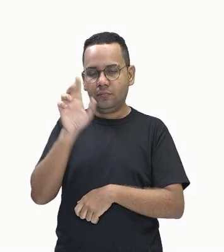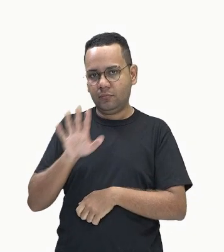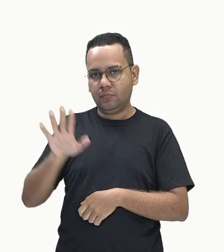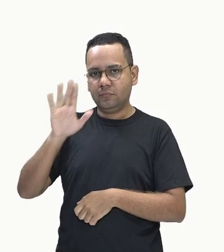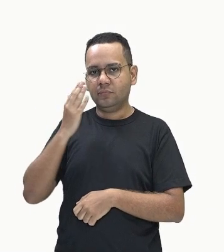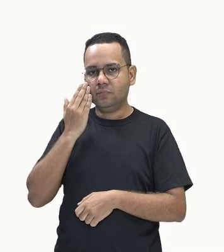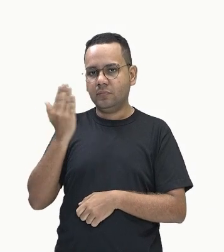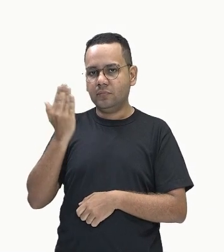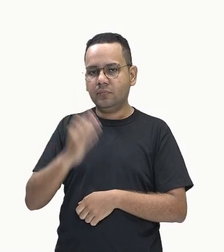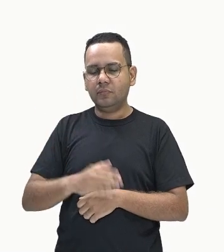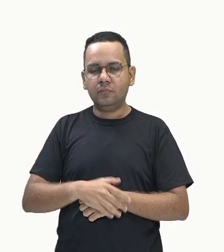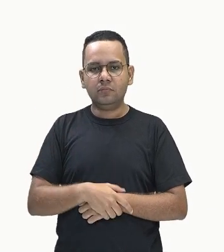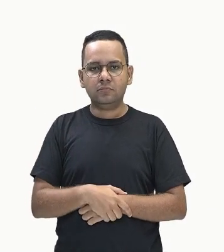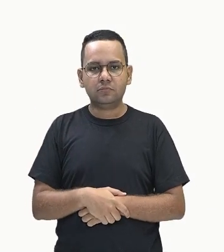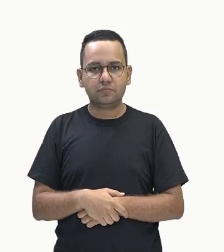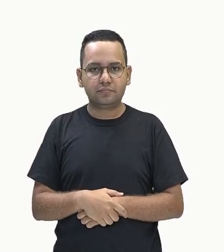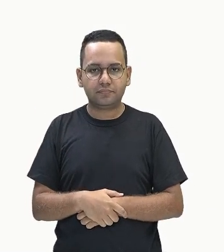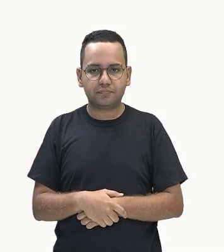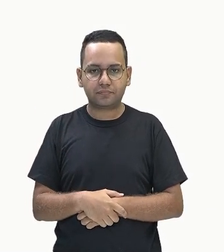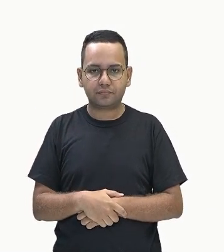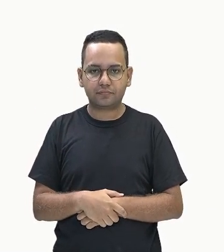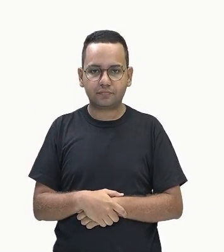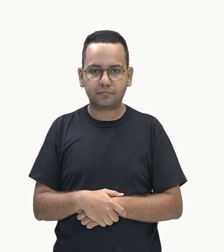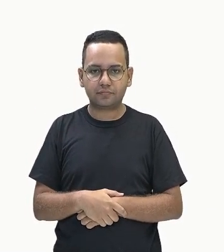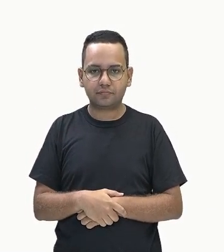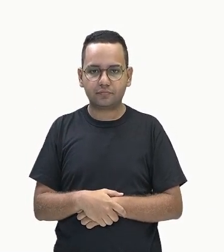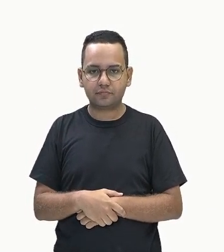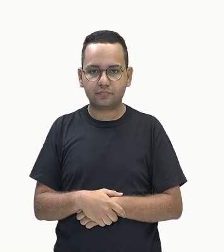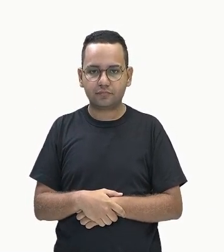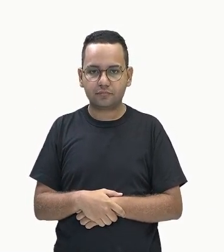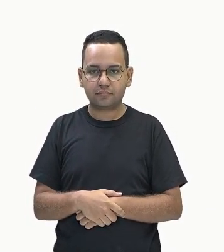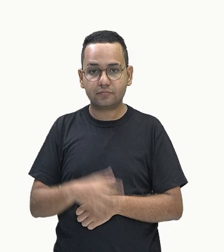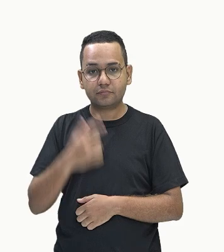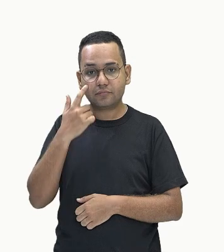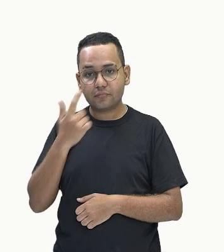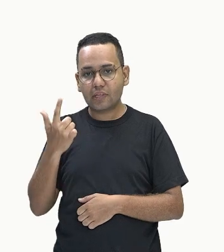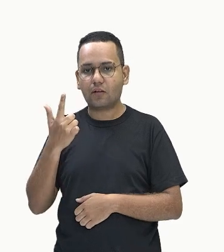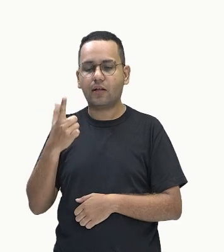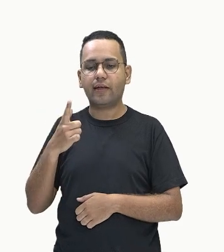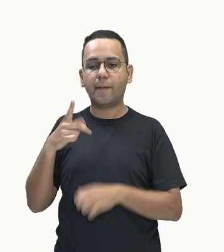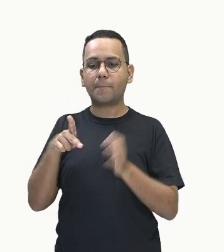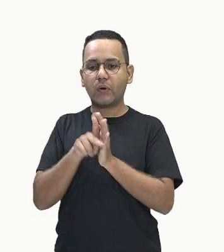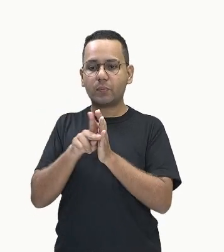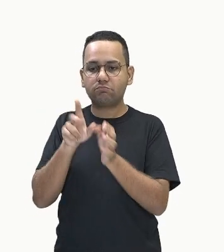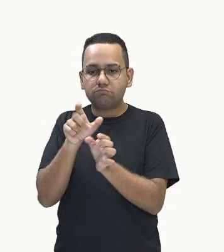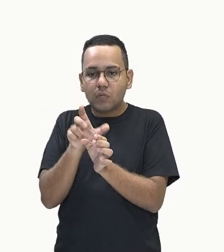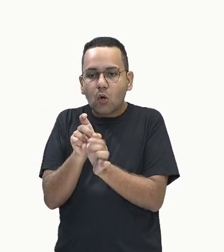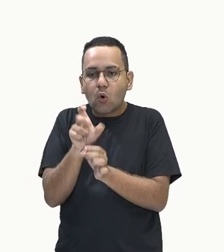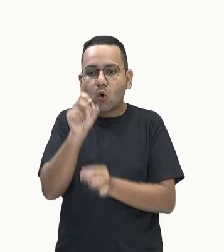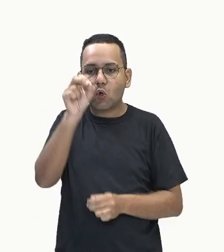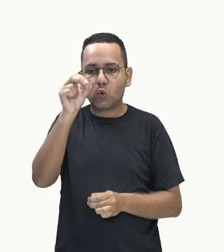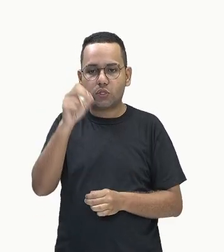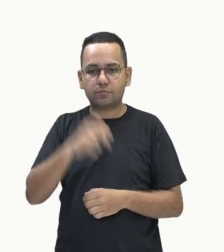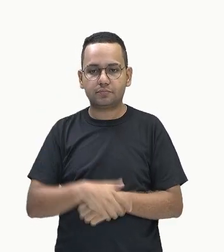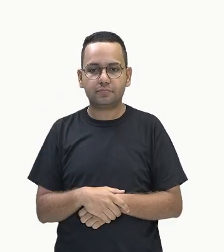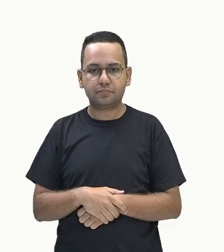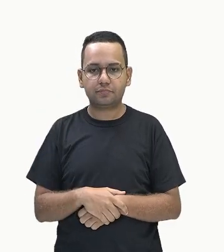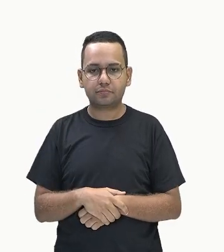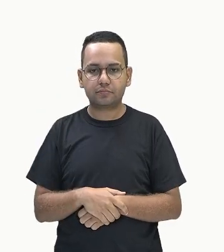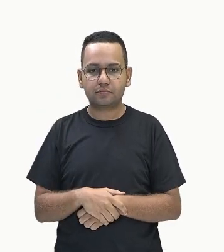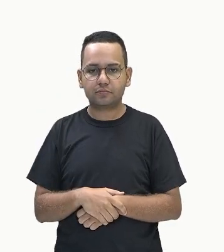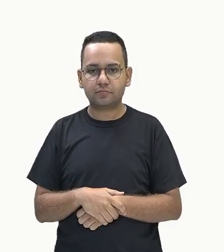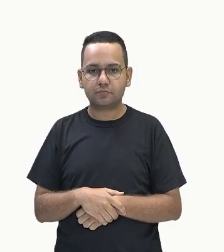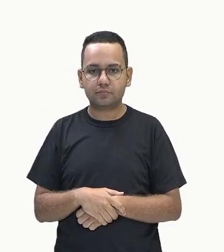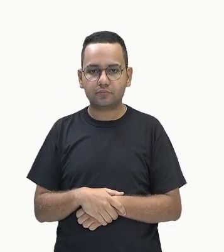momento, isso aqui representa uma parte da nossa coluna, tá bom? E eu estou destacando em que parte